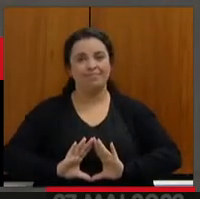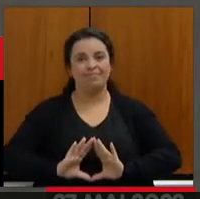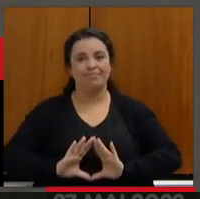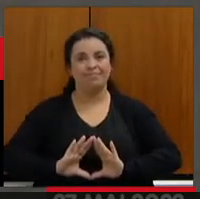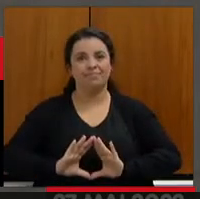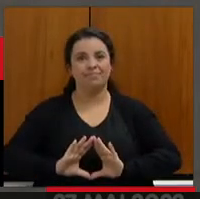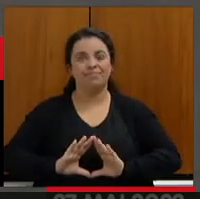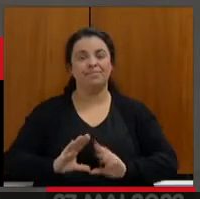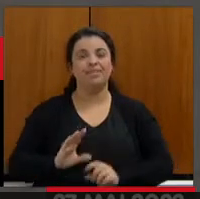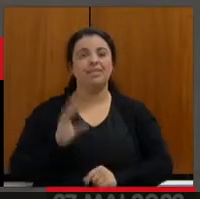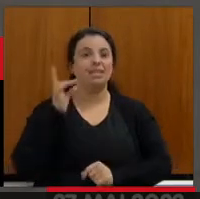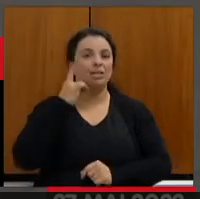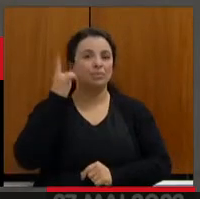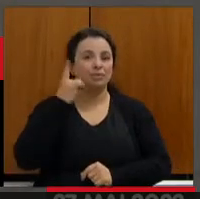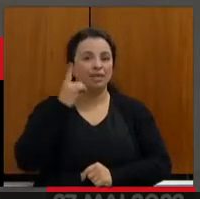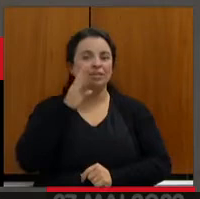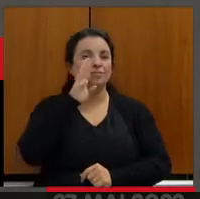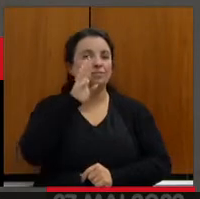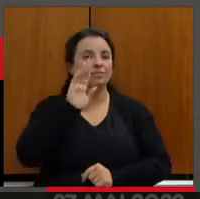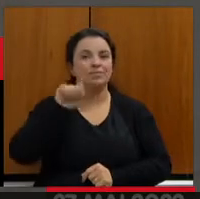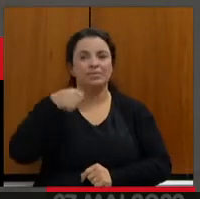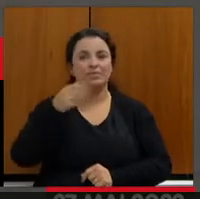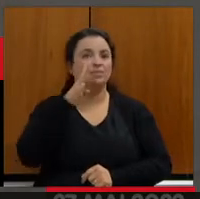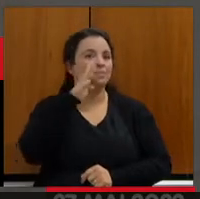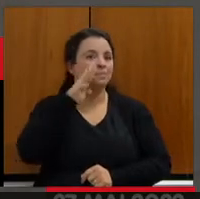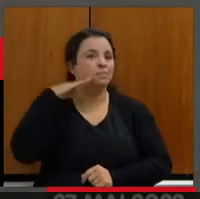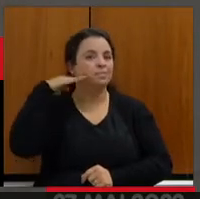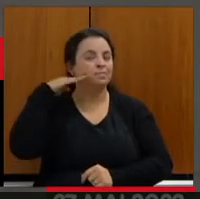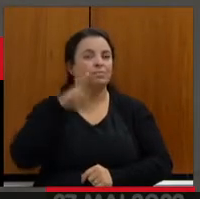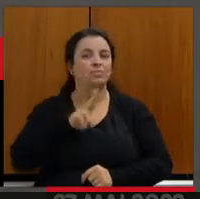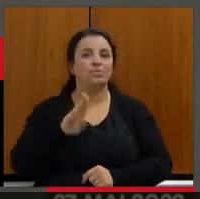Gerais Deputado a Beatriz Cerqueira